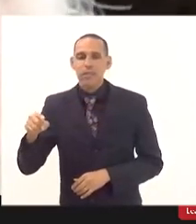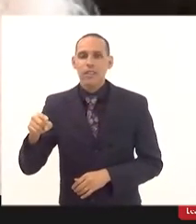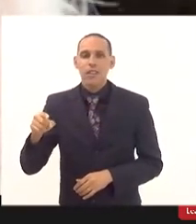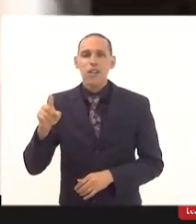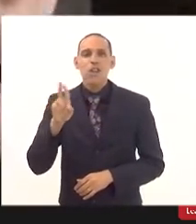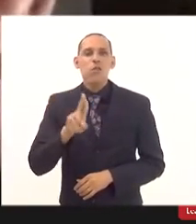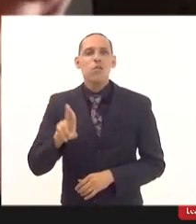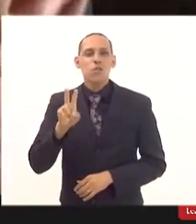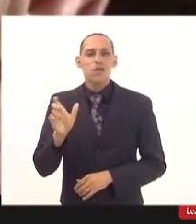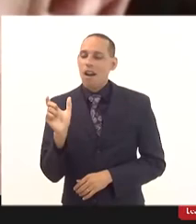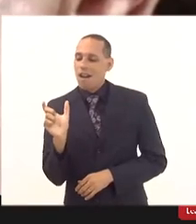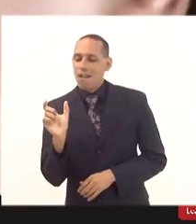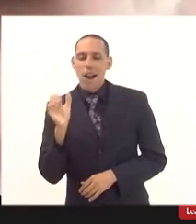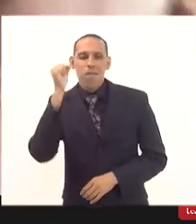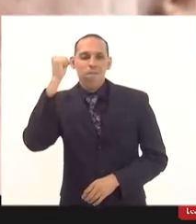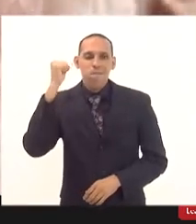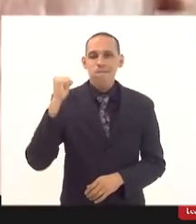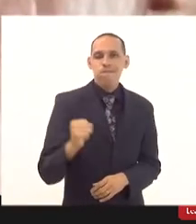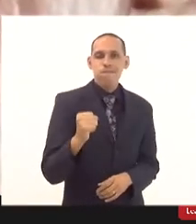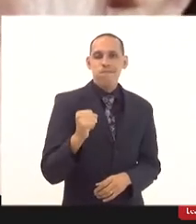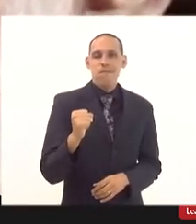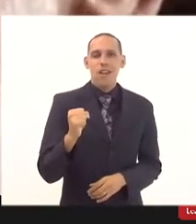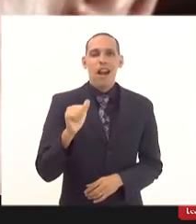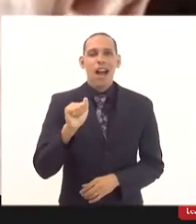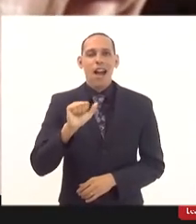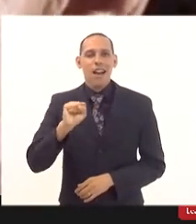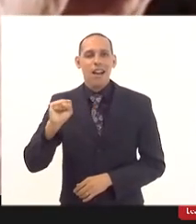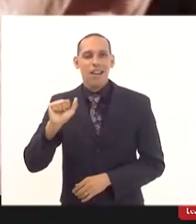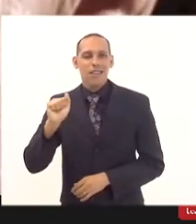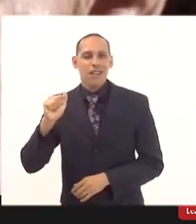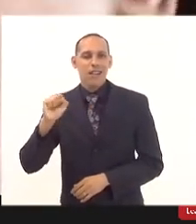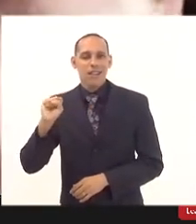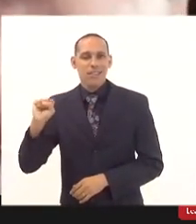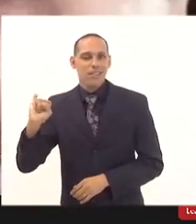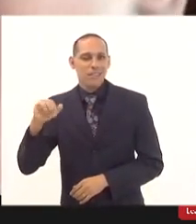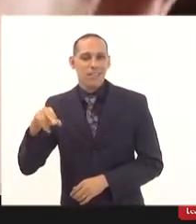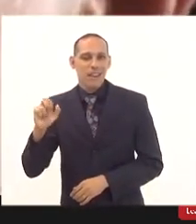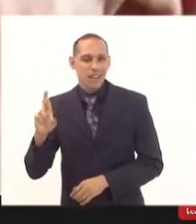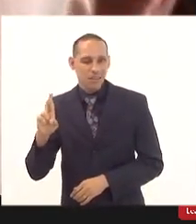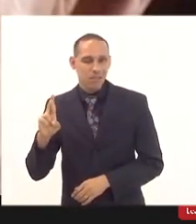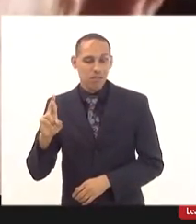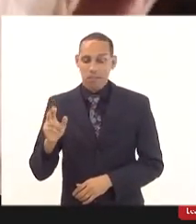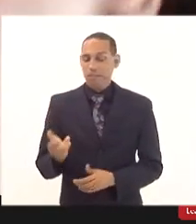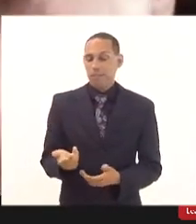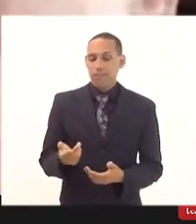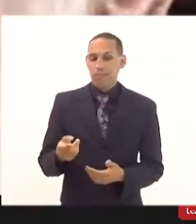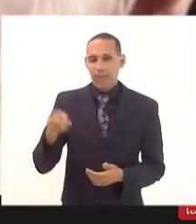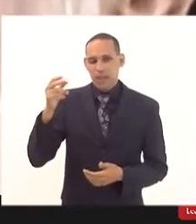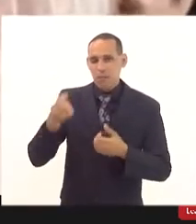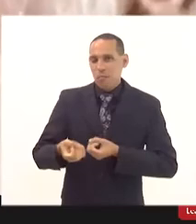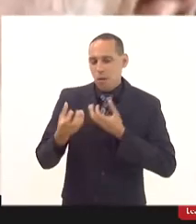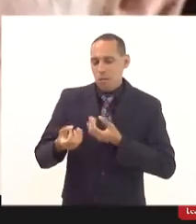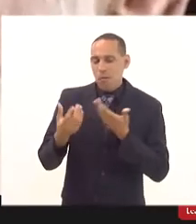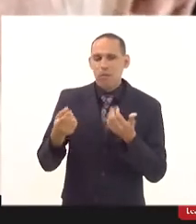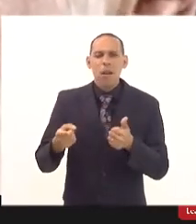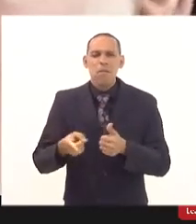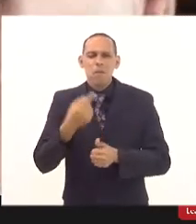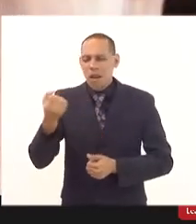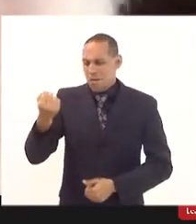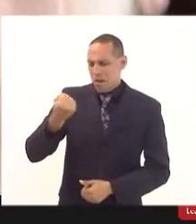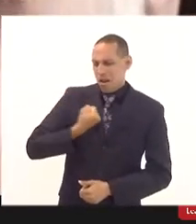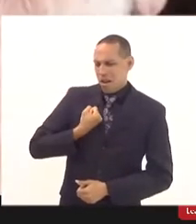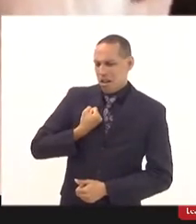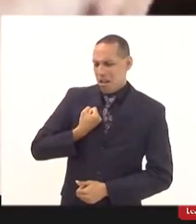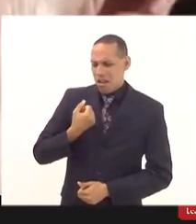Leandro lecionei usou esses versos o da primeira vez em que me assassinaram perdi